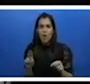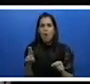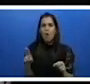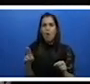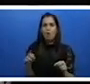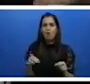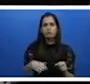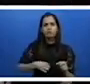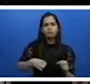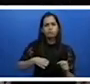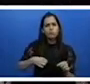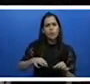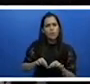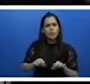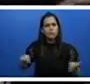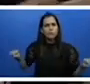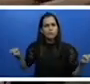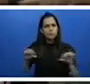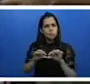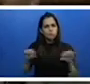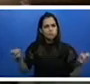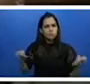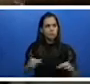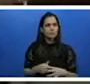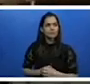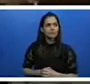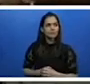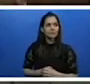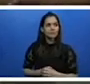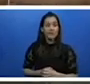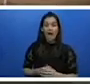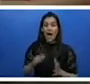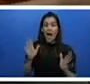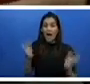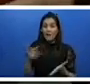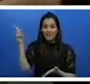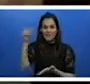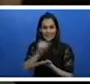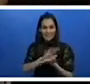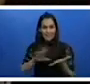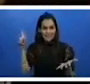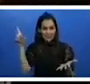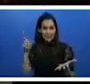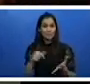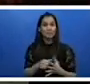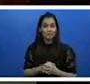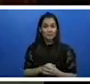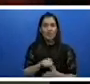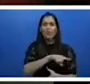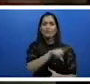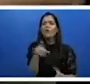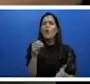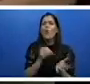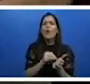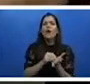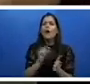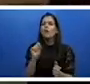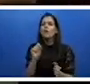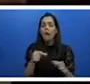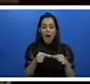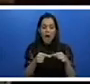todos instrumentos de marcação. Vamos lá para essa atividade? Vocês vão colocar a